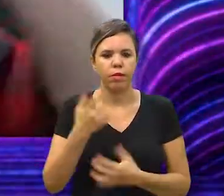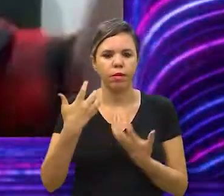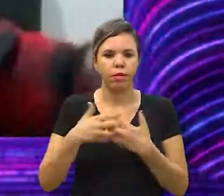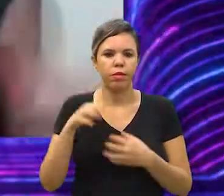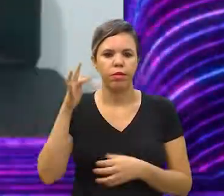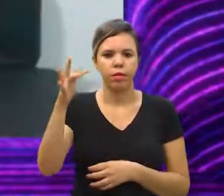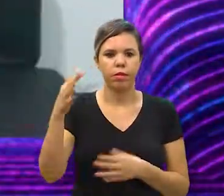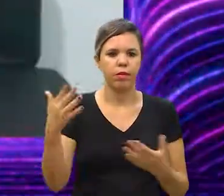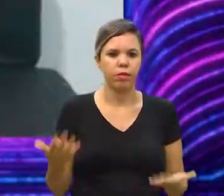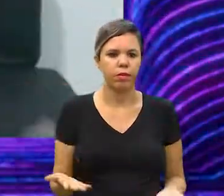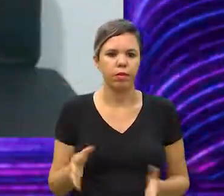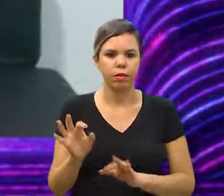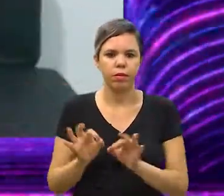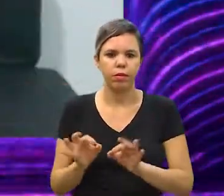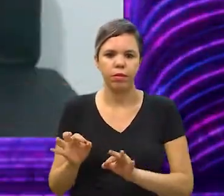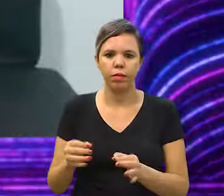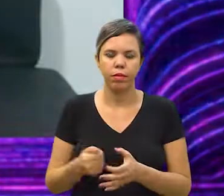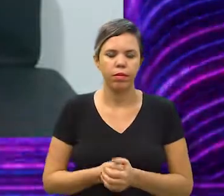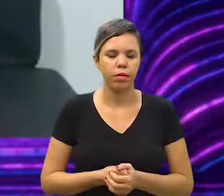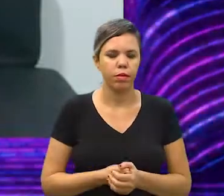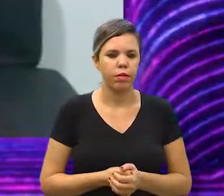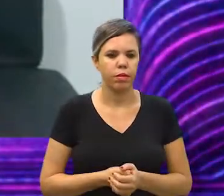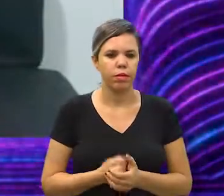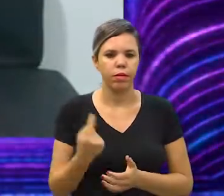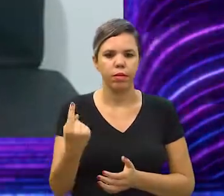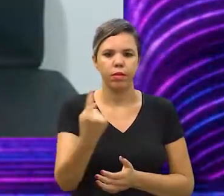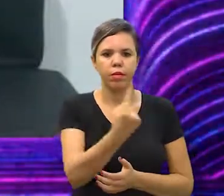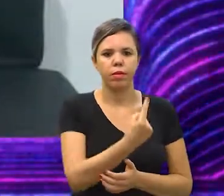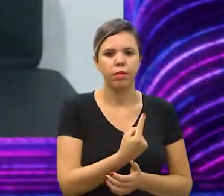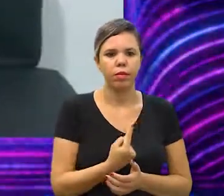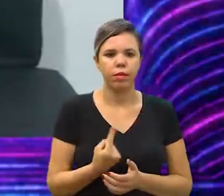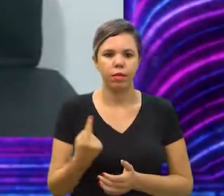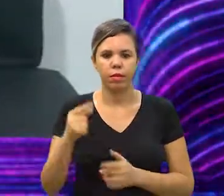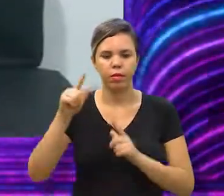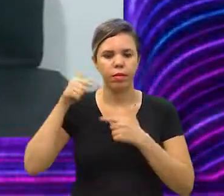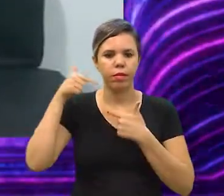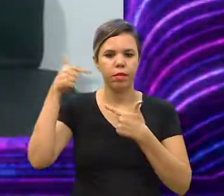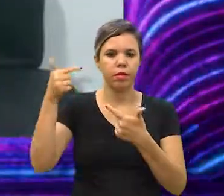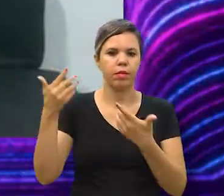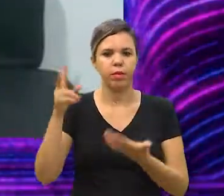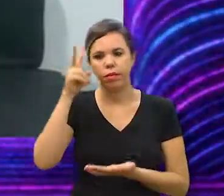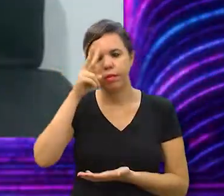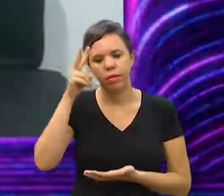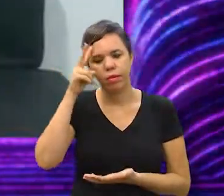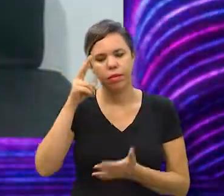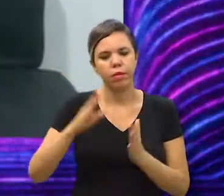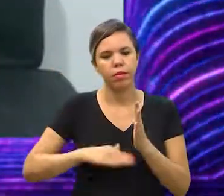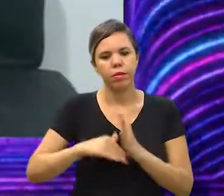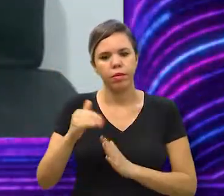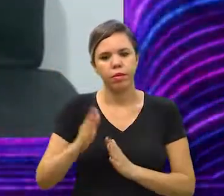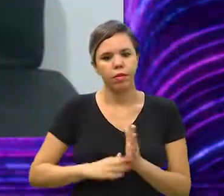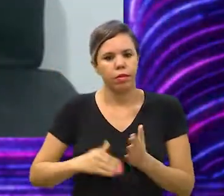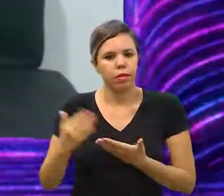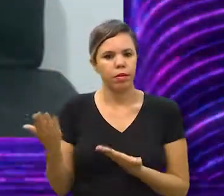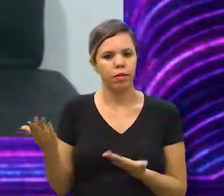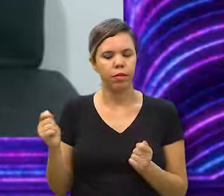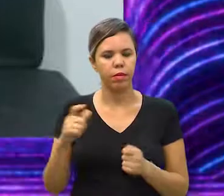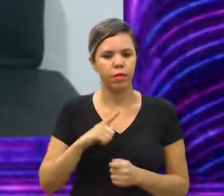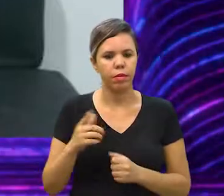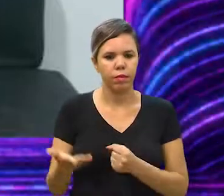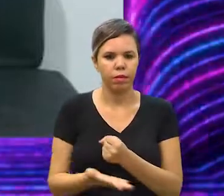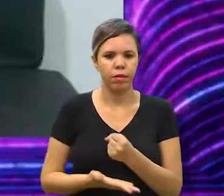pensar no futuro, bolar planos, né? Então, cada um desses personagens da história do Tinta Fresca, ele tem um